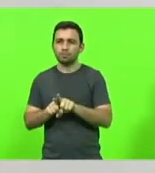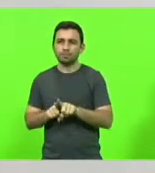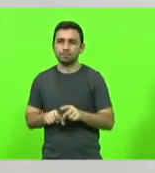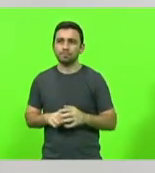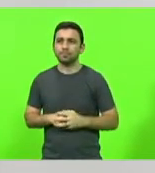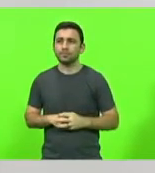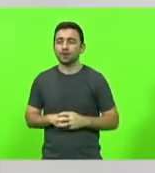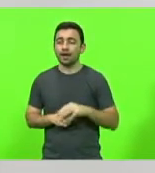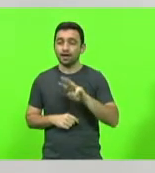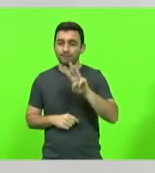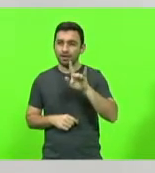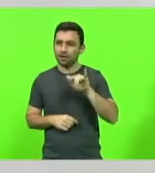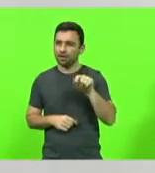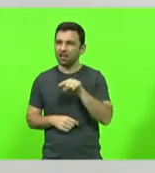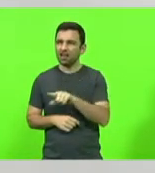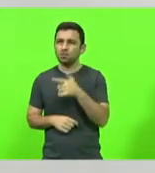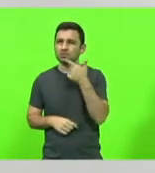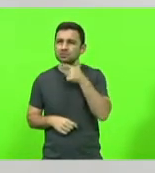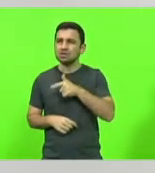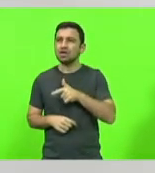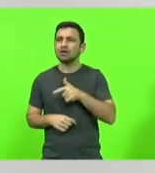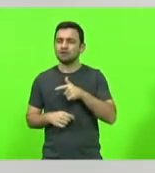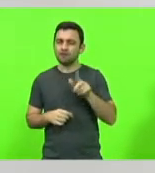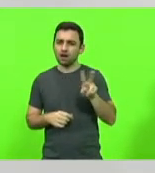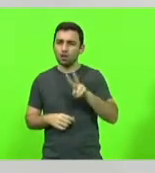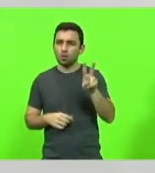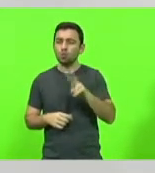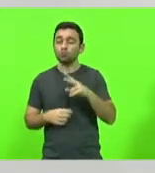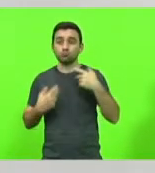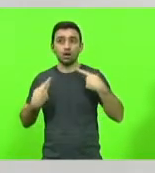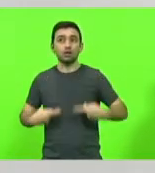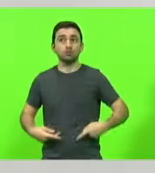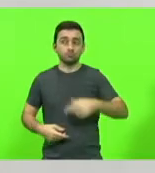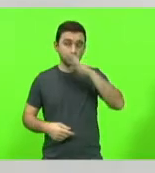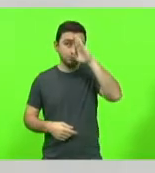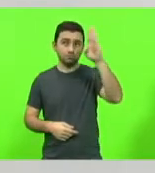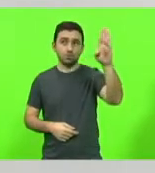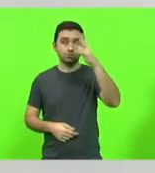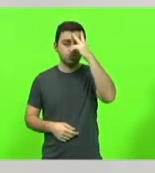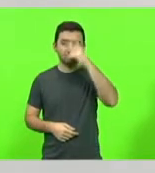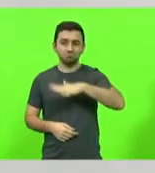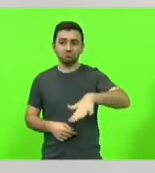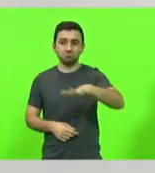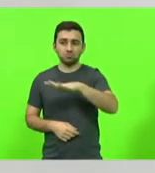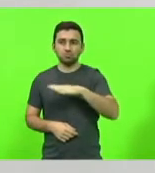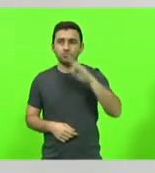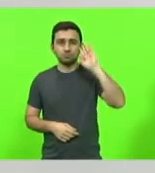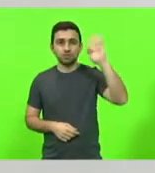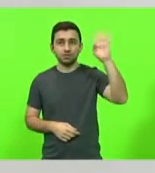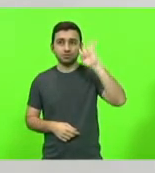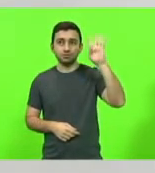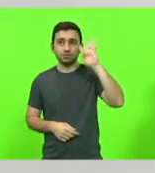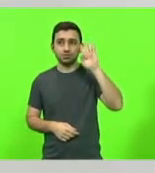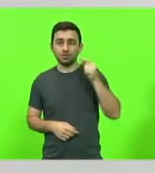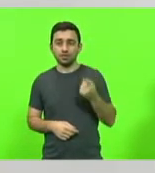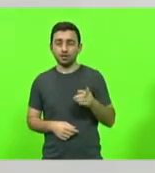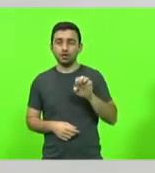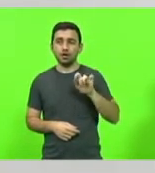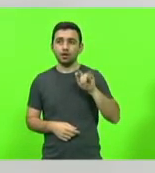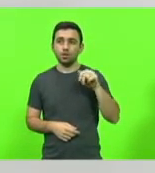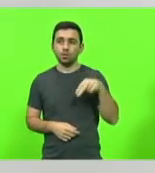tem solidificado seus valores, principalmente o valor humano. E é notável o pensamento do seu Egon João da